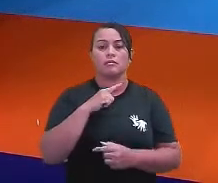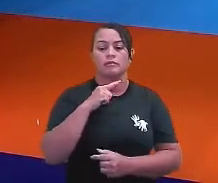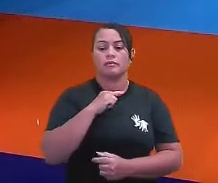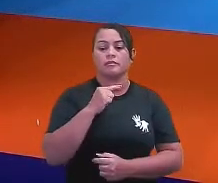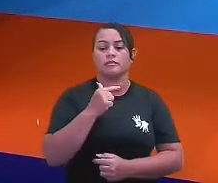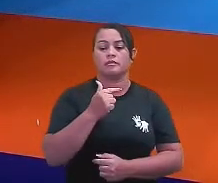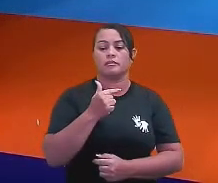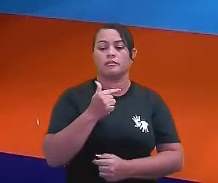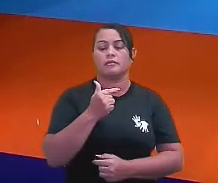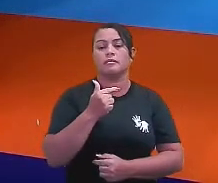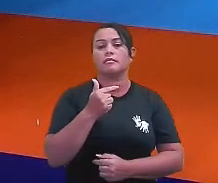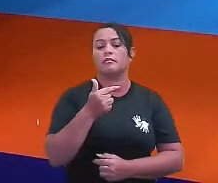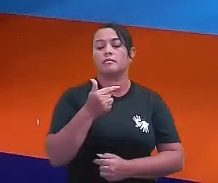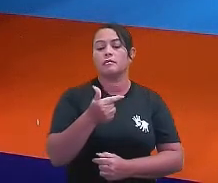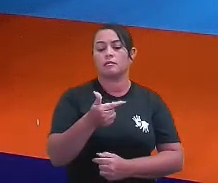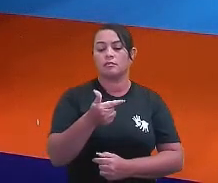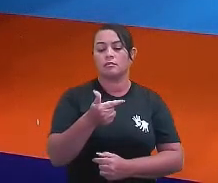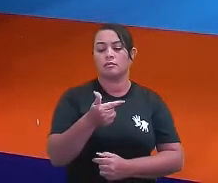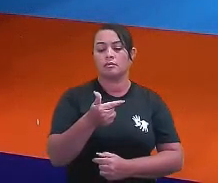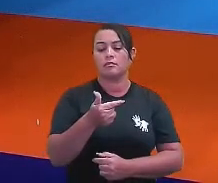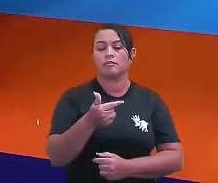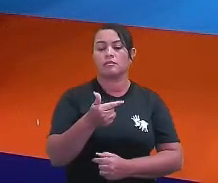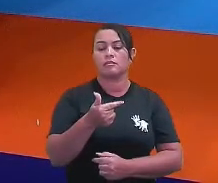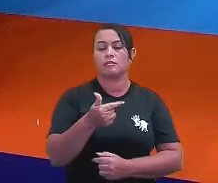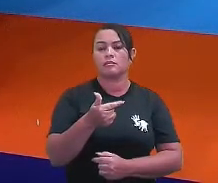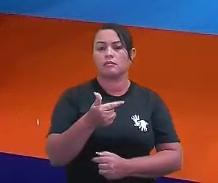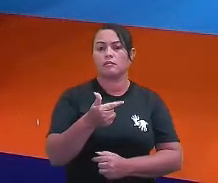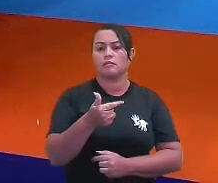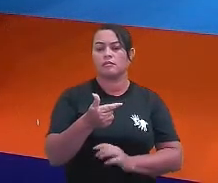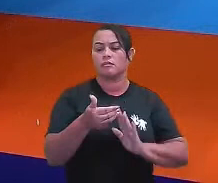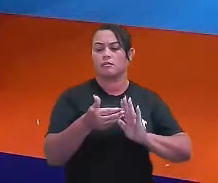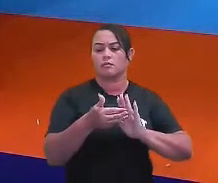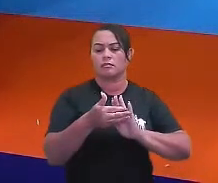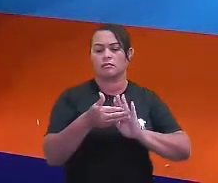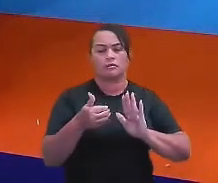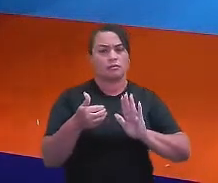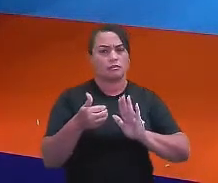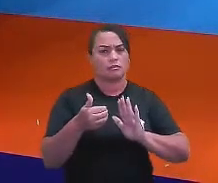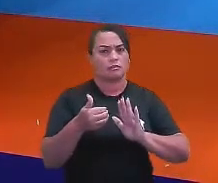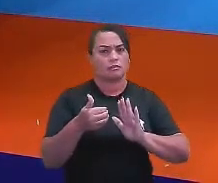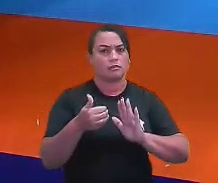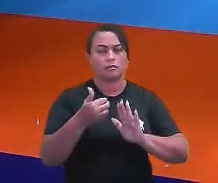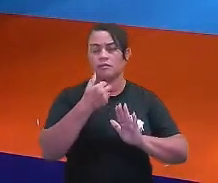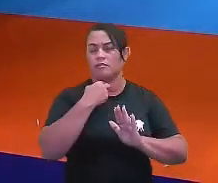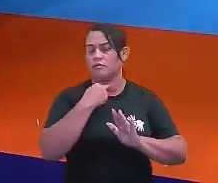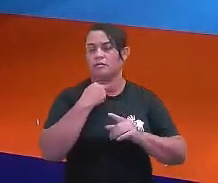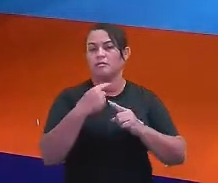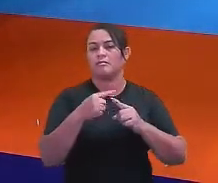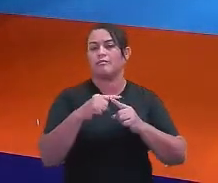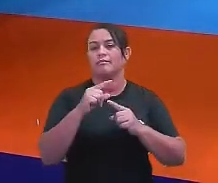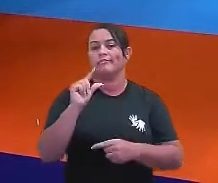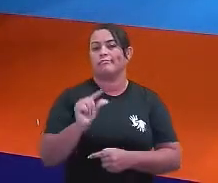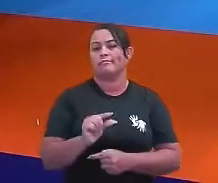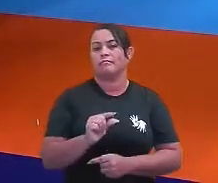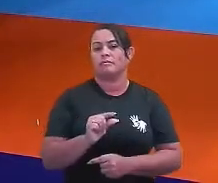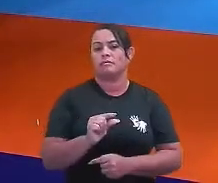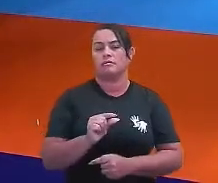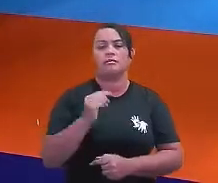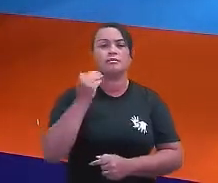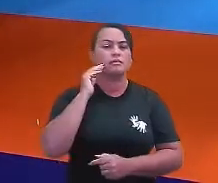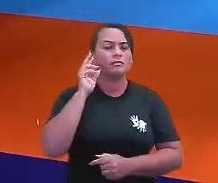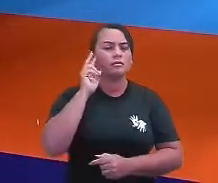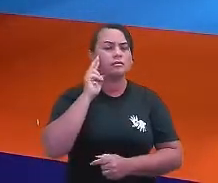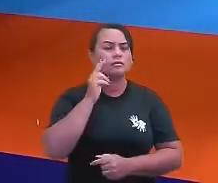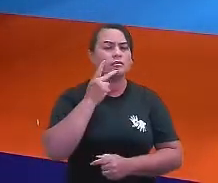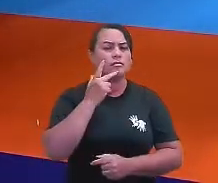poder tirar 5 desse 2 aqui? Não, porque ele é menor. Lembra que a gente falou? Na subtração de conjunto